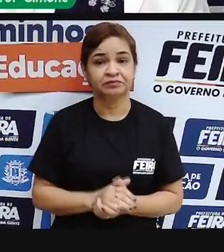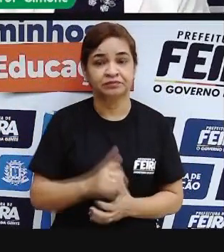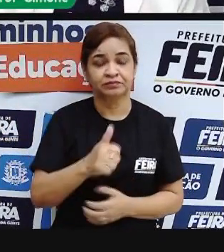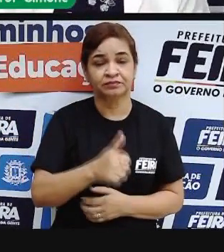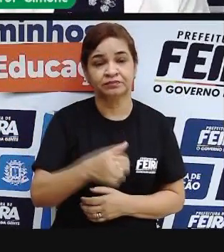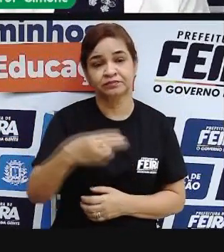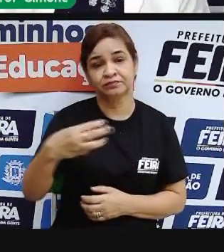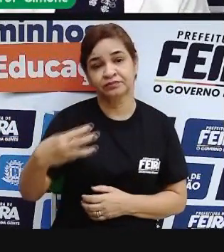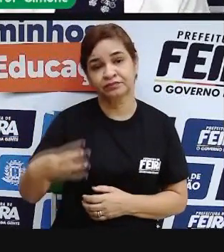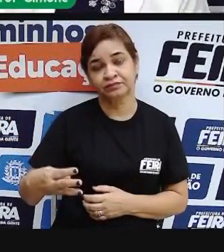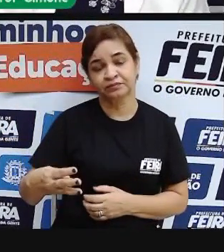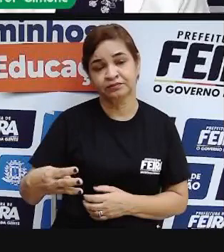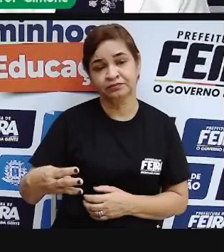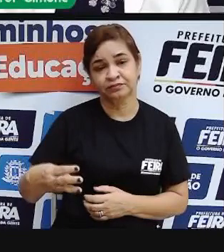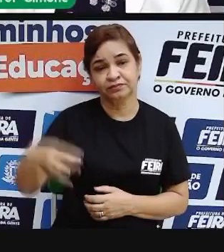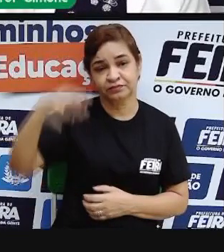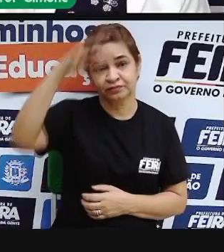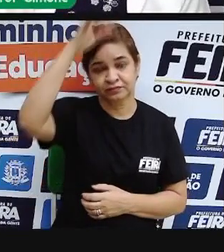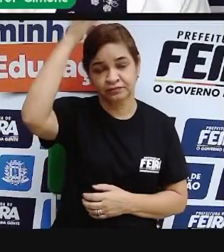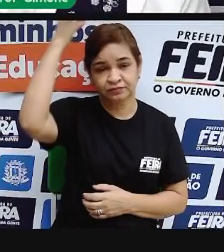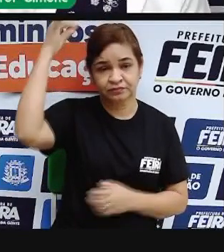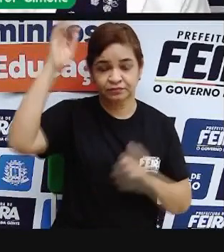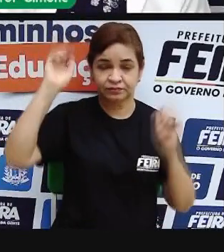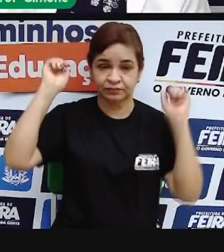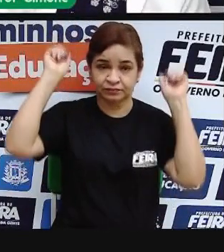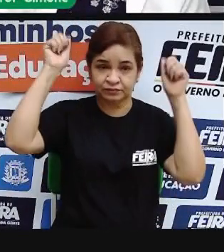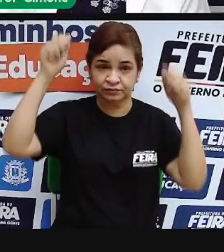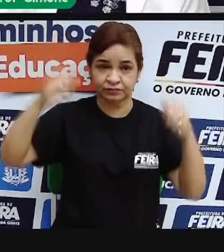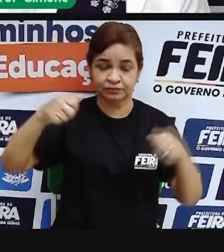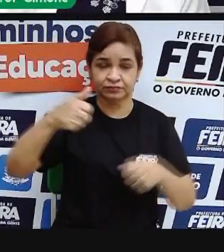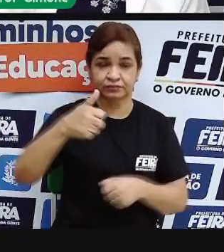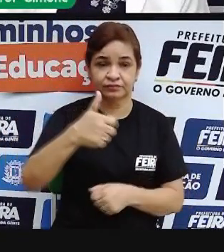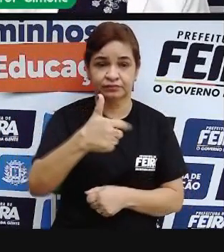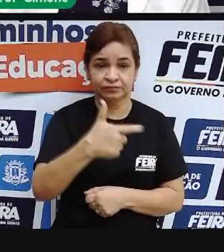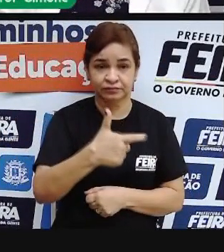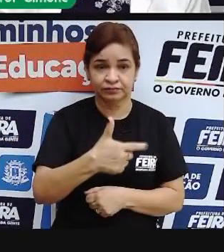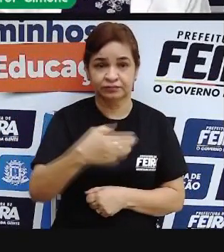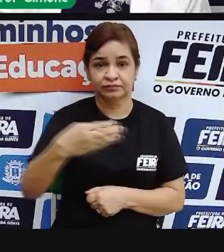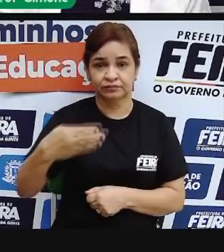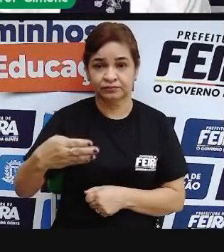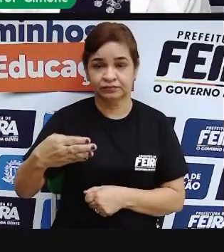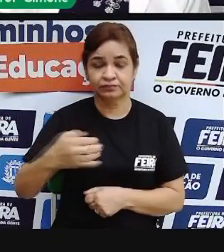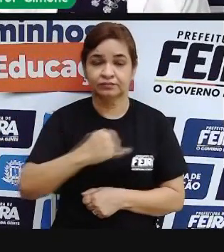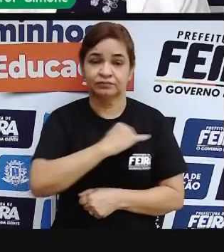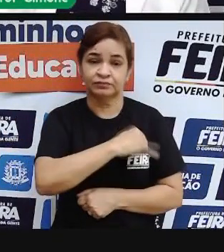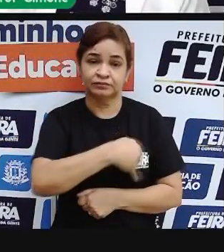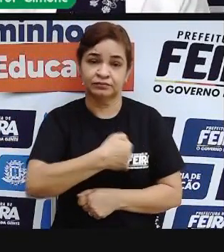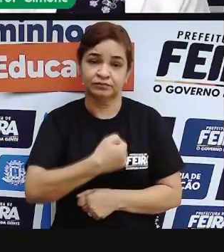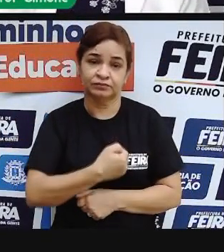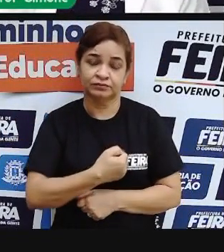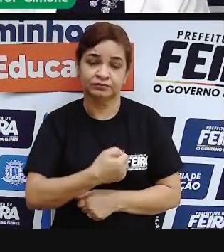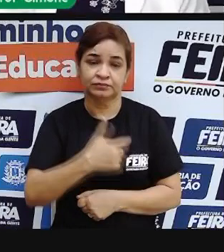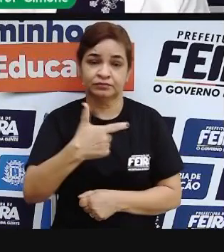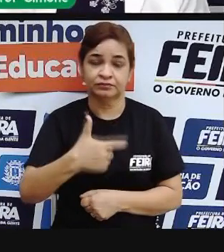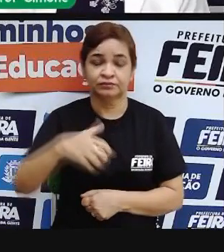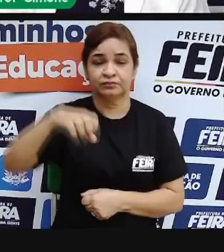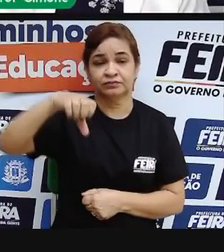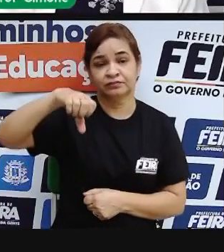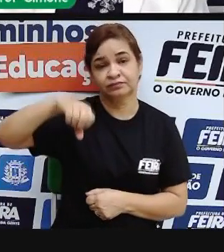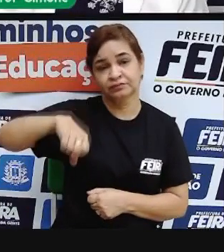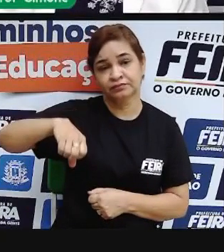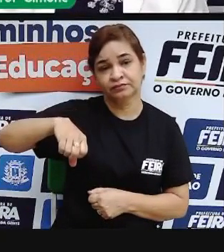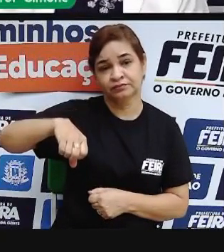junho, Santo Antônio, no dia 24 de junho, São João, e no dia 29 de junho,